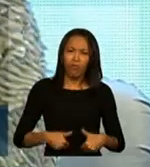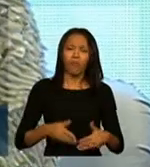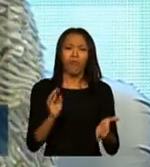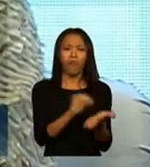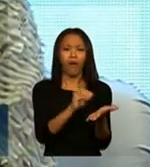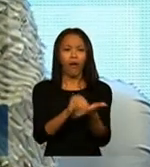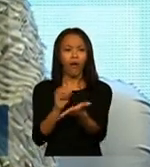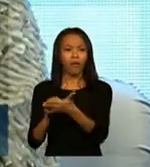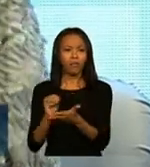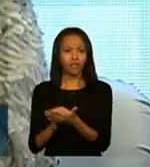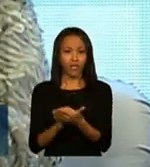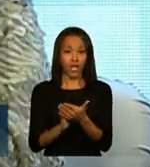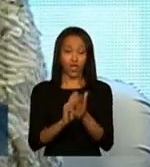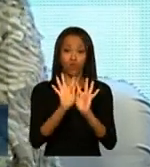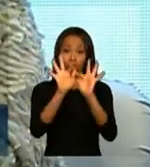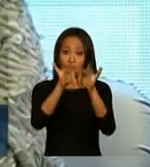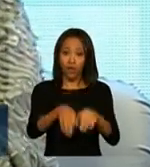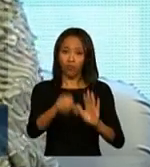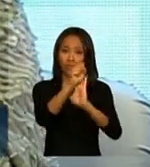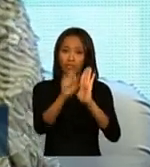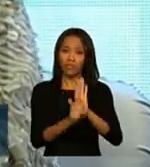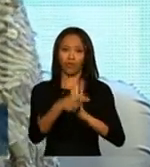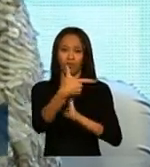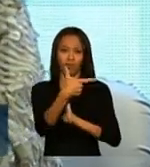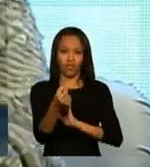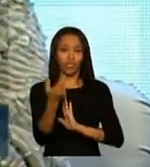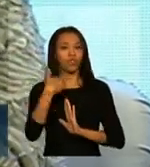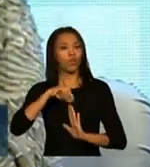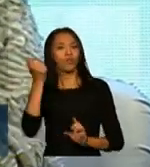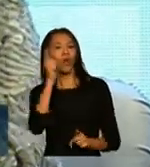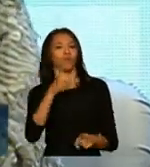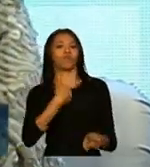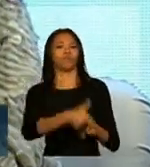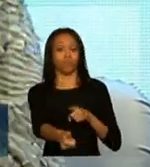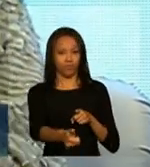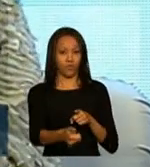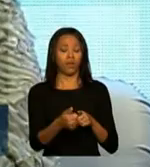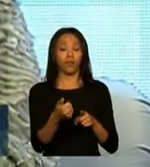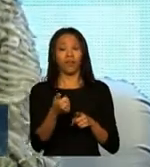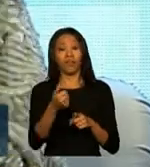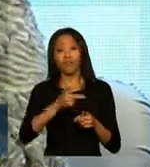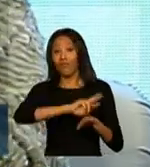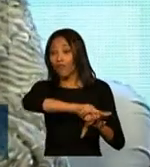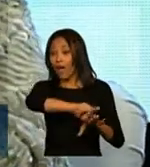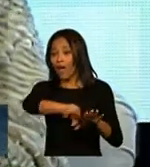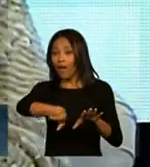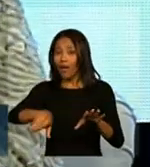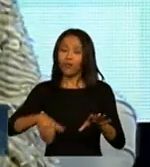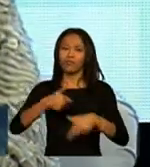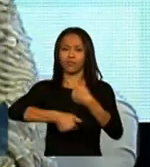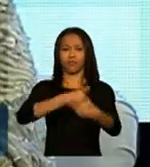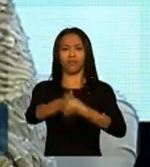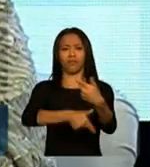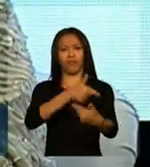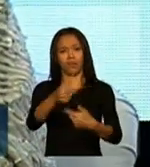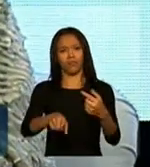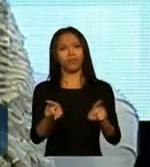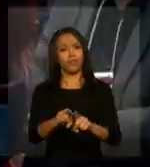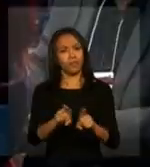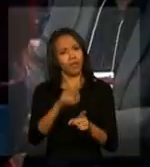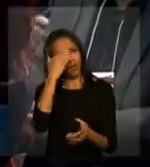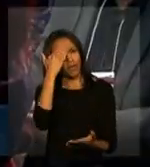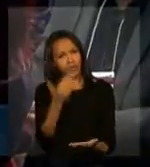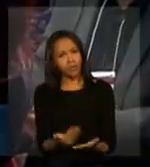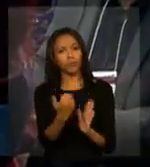final do século XX, nós superamos, e superamos graças a várias coisas. Superamos também graças ao PAA.